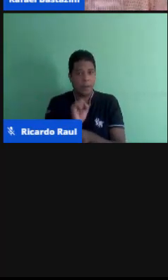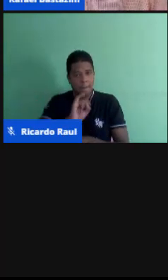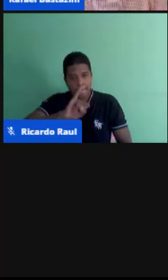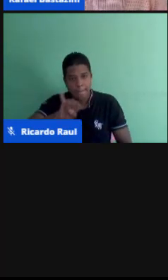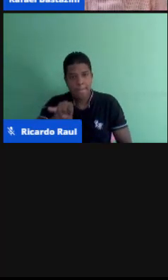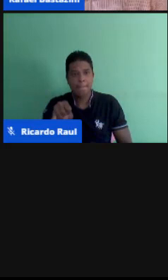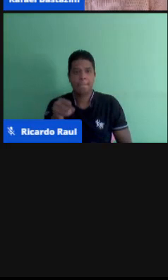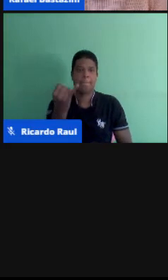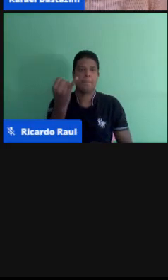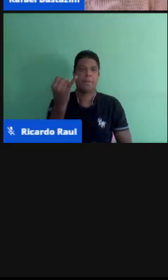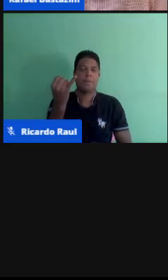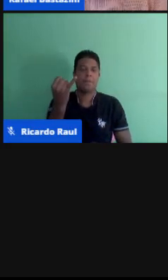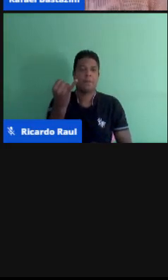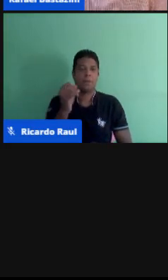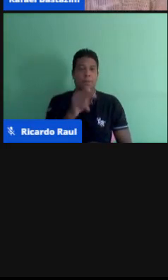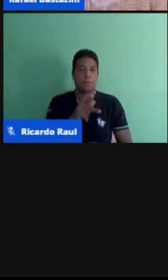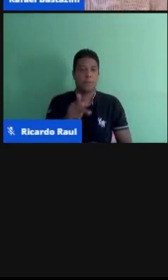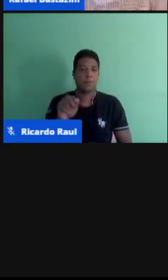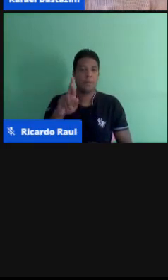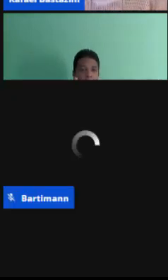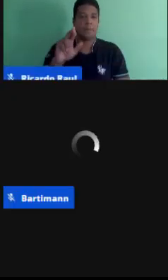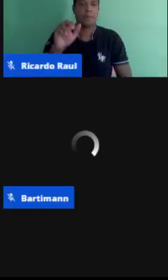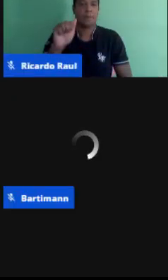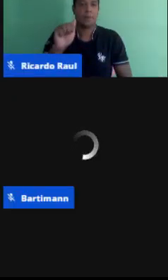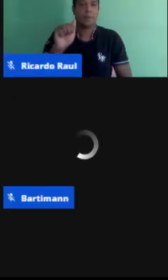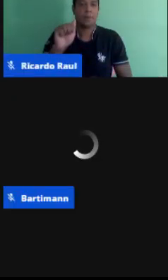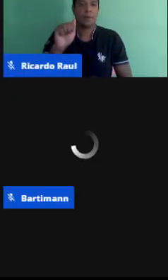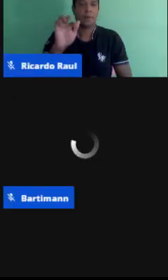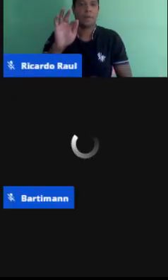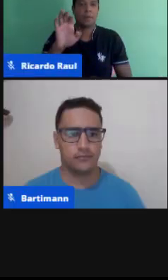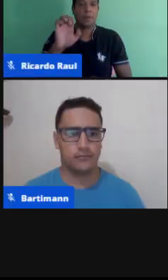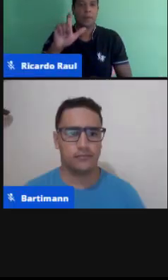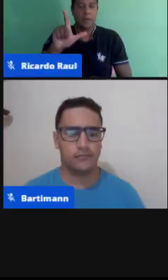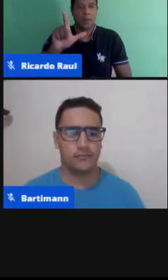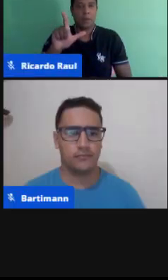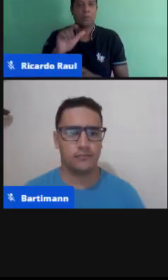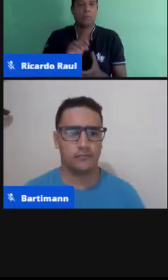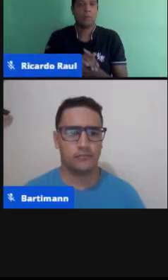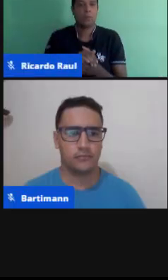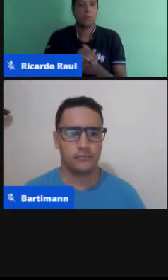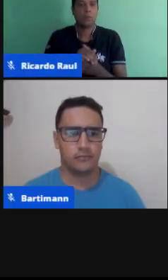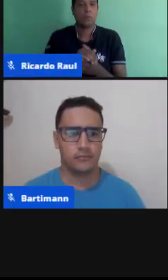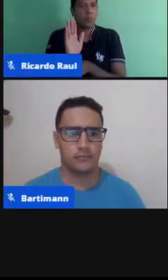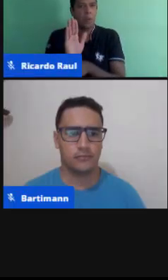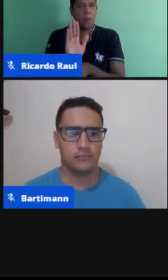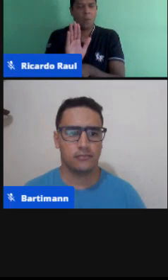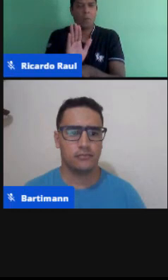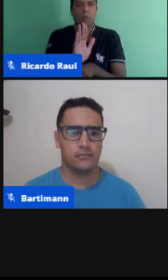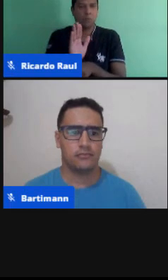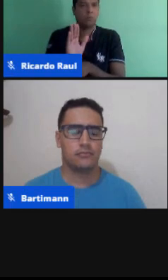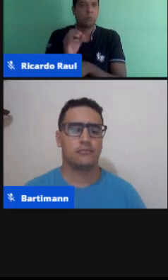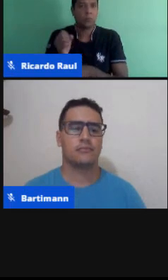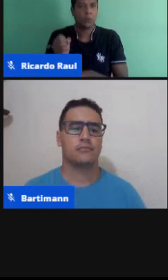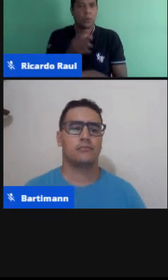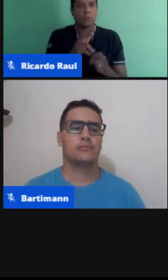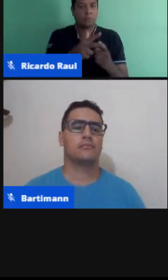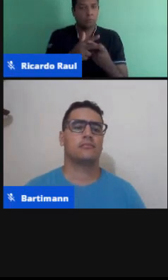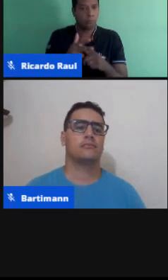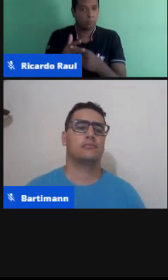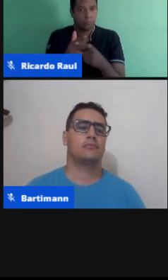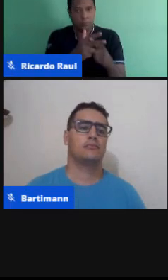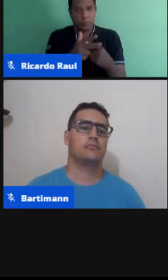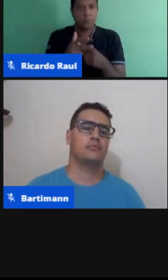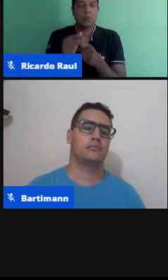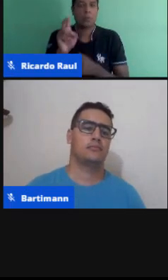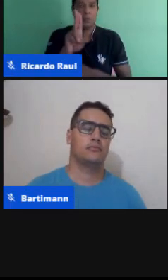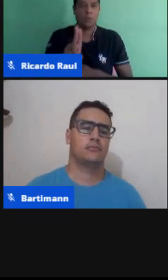agora essa parte do Rafael, uma parte que pode contribuir bastante com vocês, com novas ferramentas para